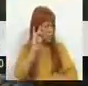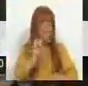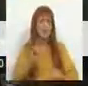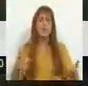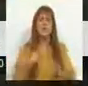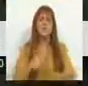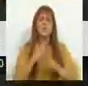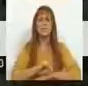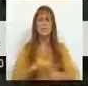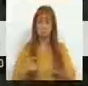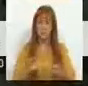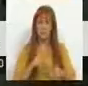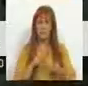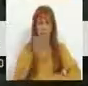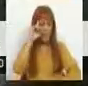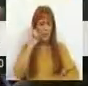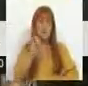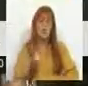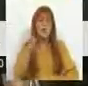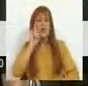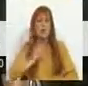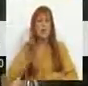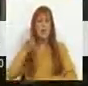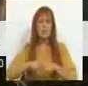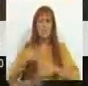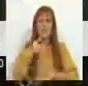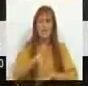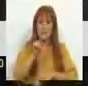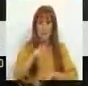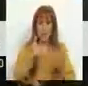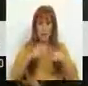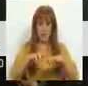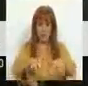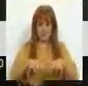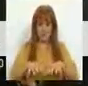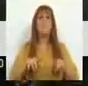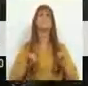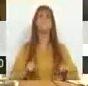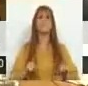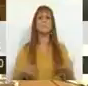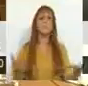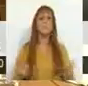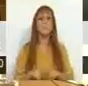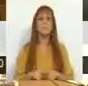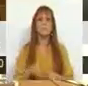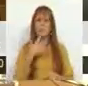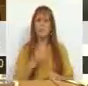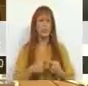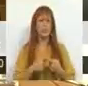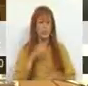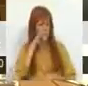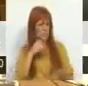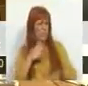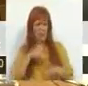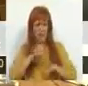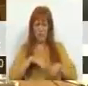ideia e continuo com a ideia que aquilo que a senhora deputada disse em pleno plenário foi completamente desmentido